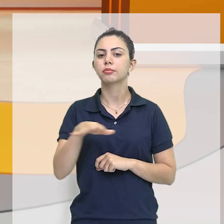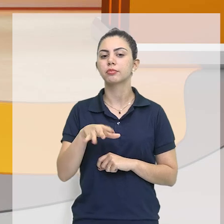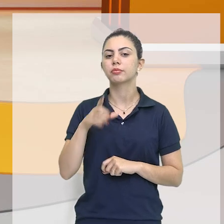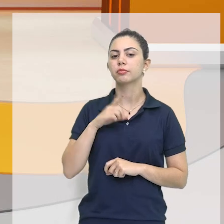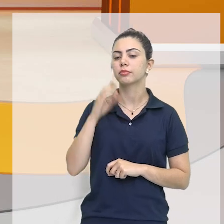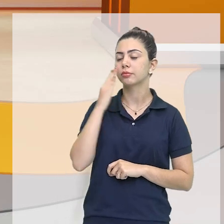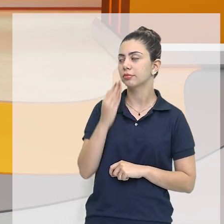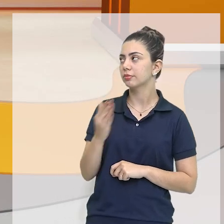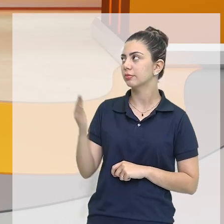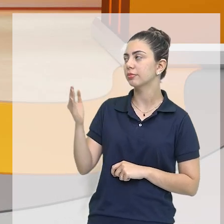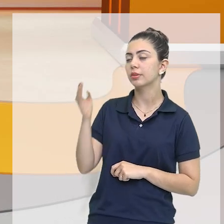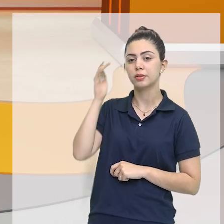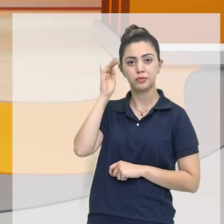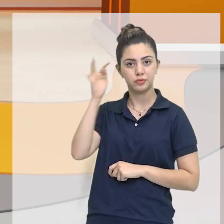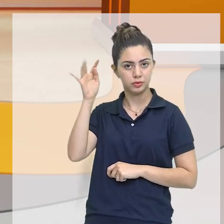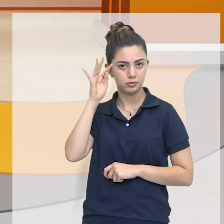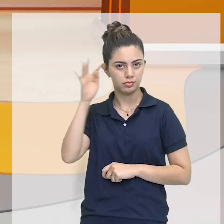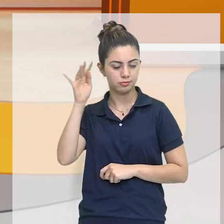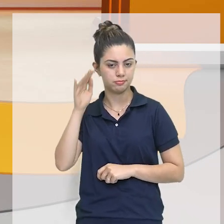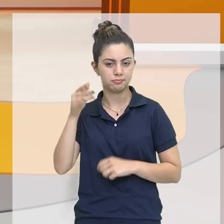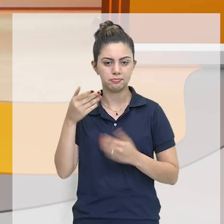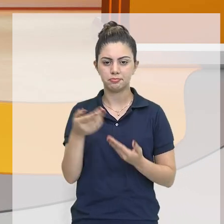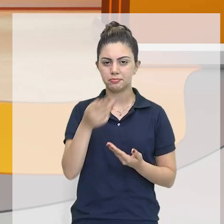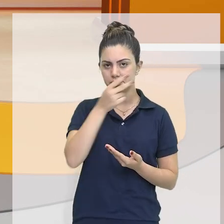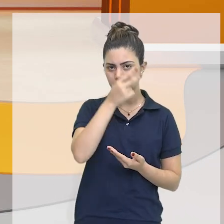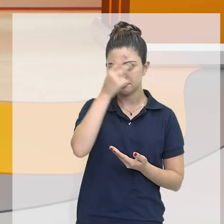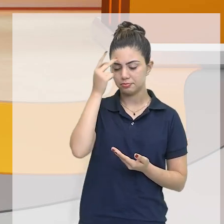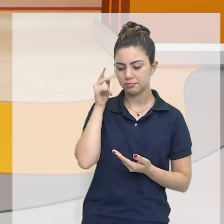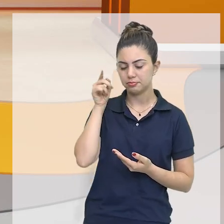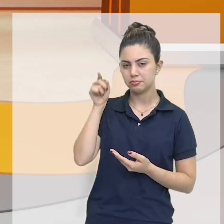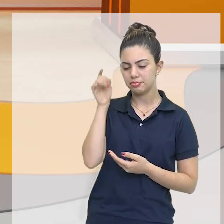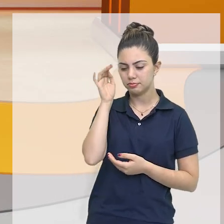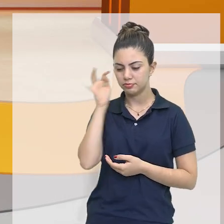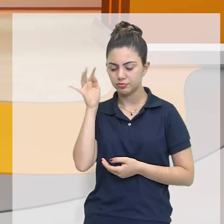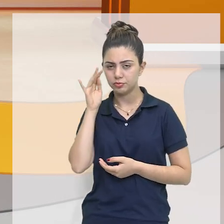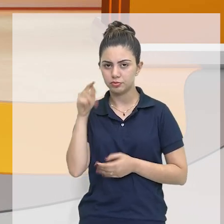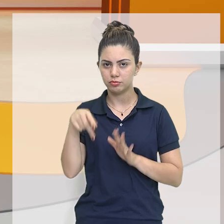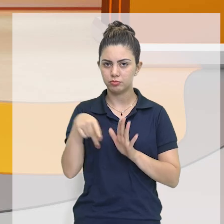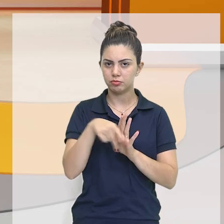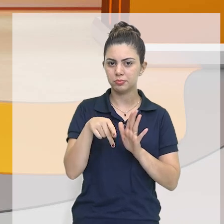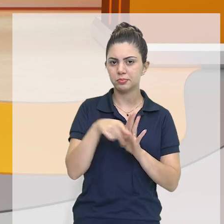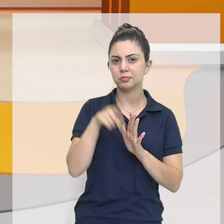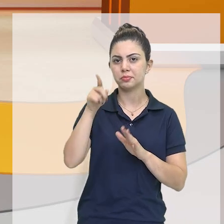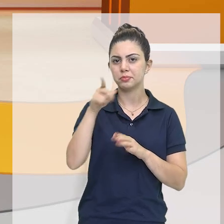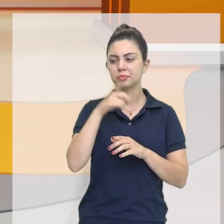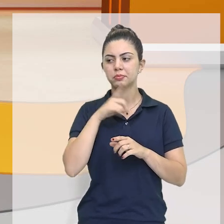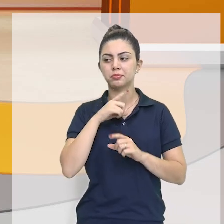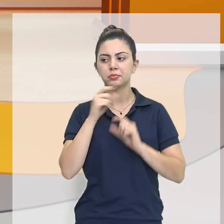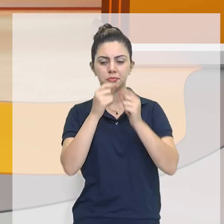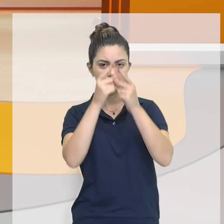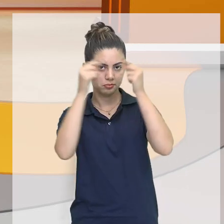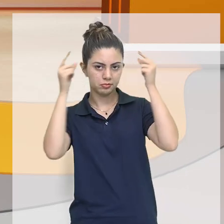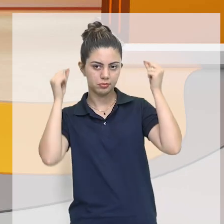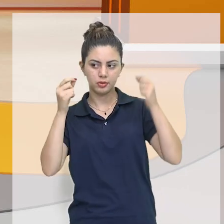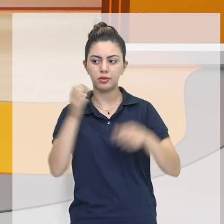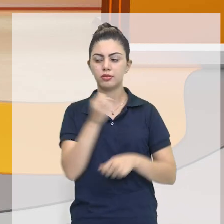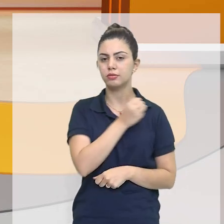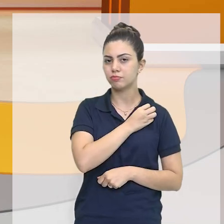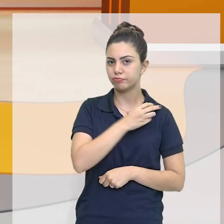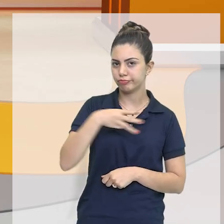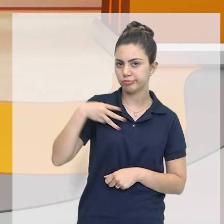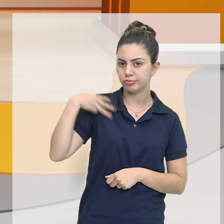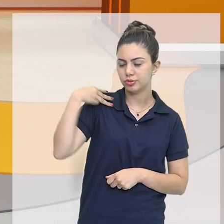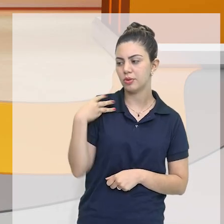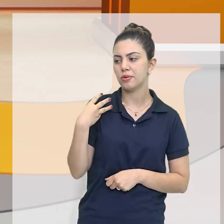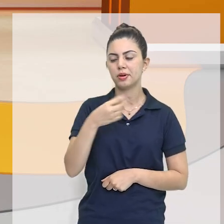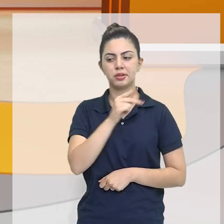filosofia. Tá? Os filósofos gregos, Sócrates, Platão, Aristóteles, eles